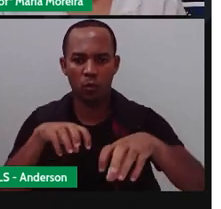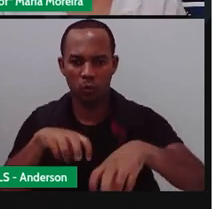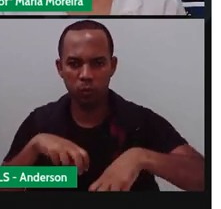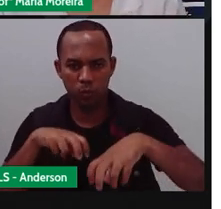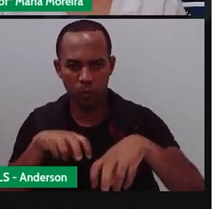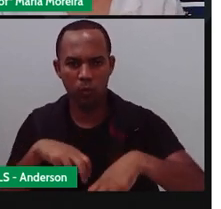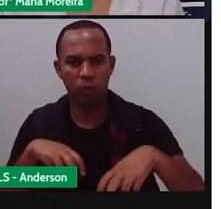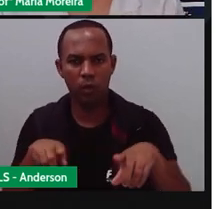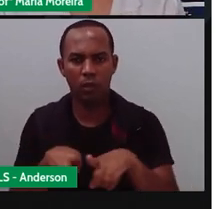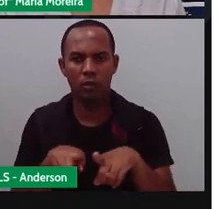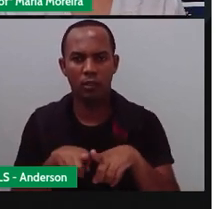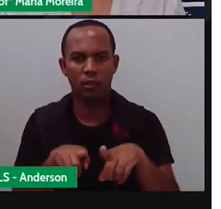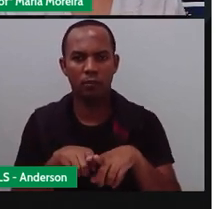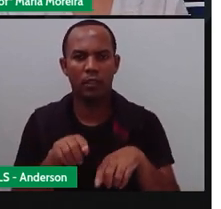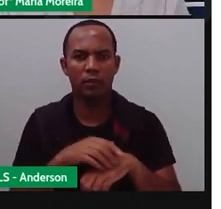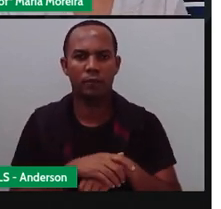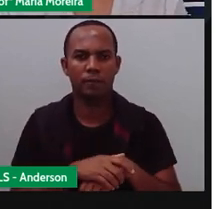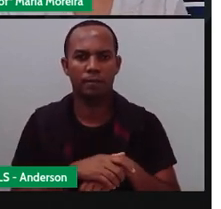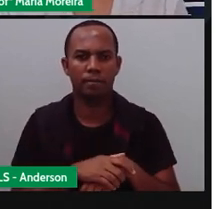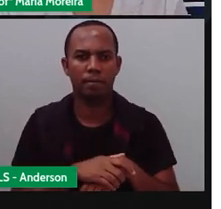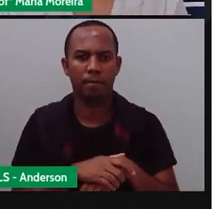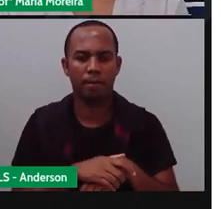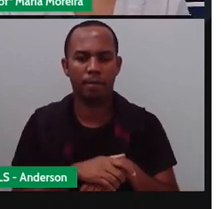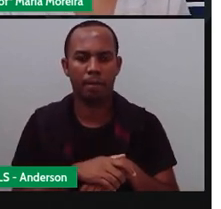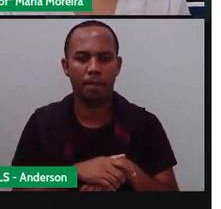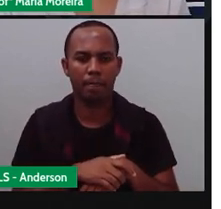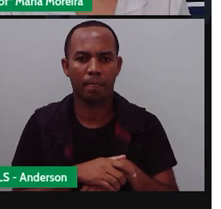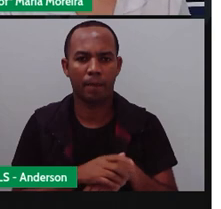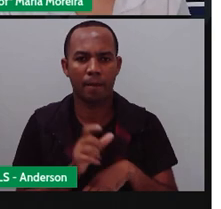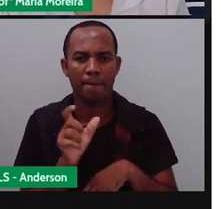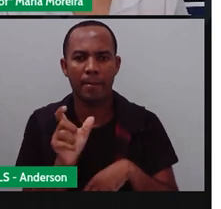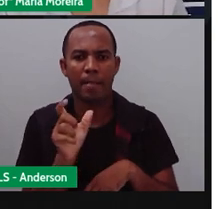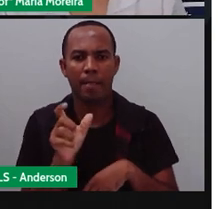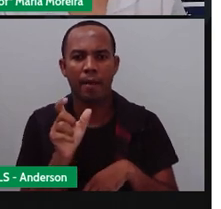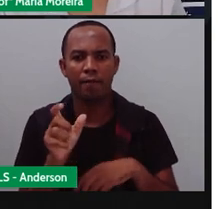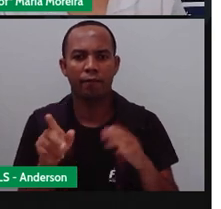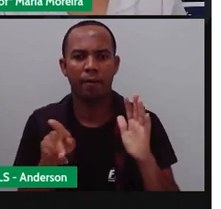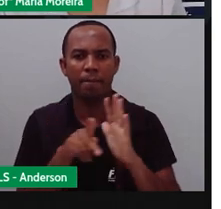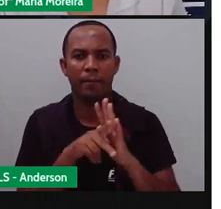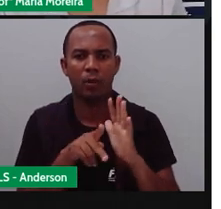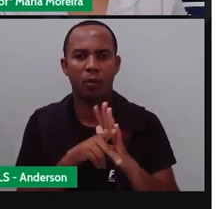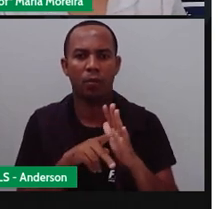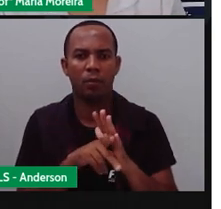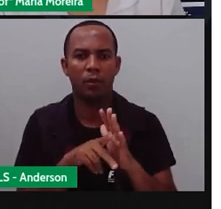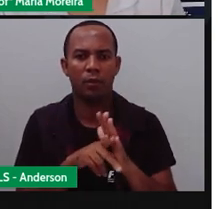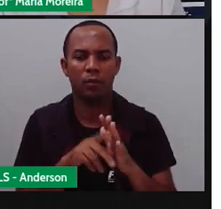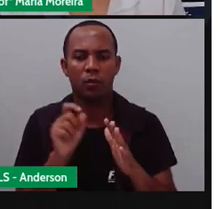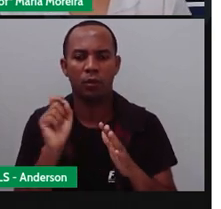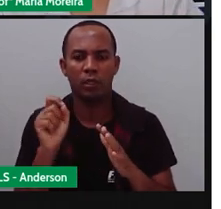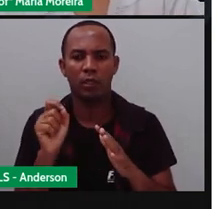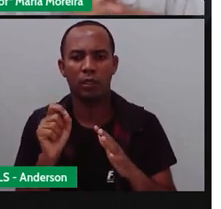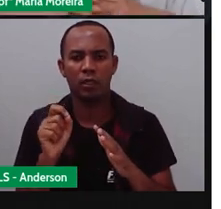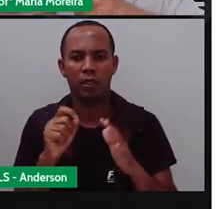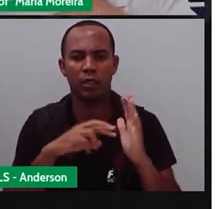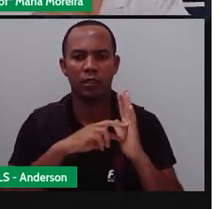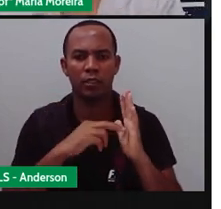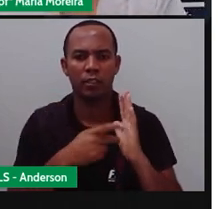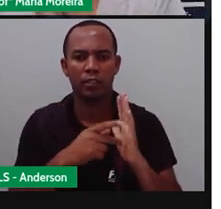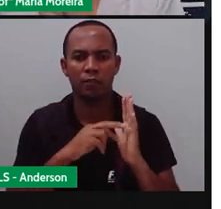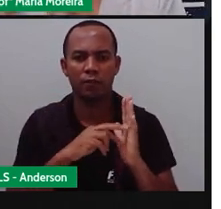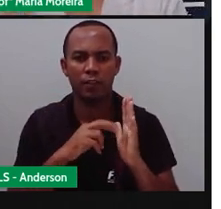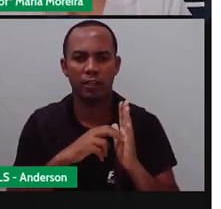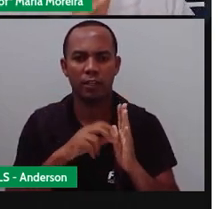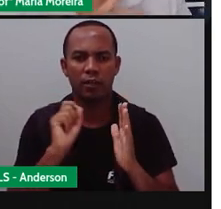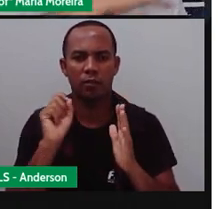exemplo a palavra vem do latim chique e é o que traz aquele que significa o quê o